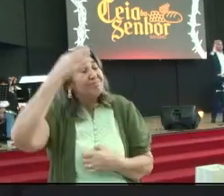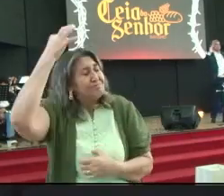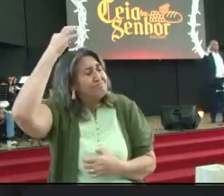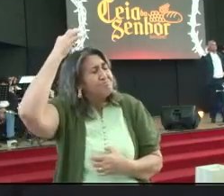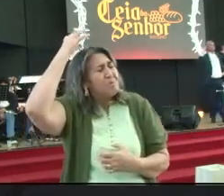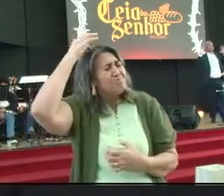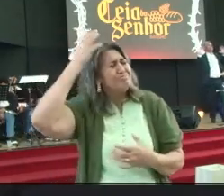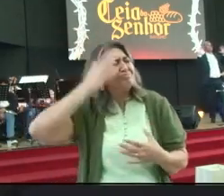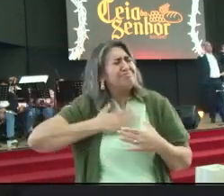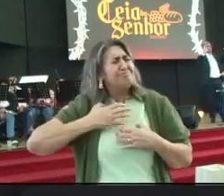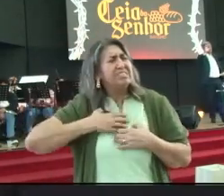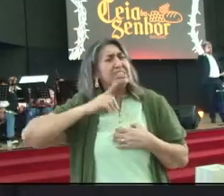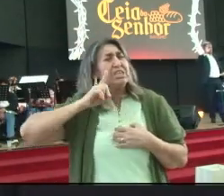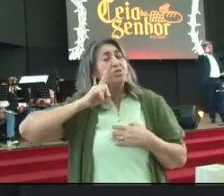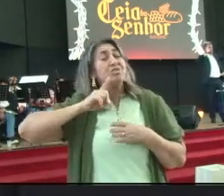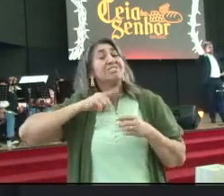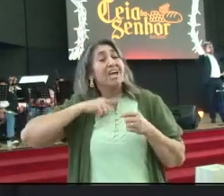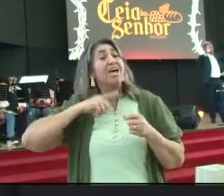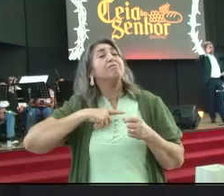está querendo projetar